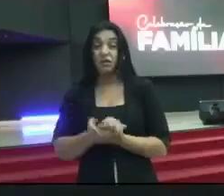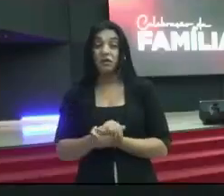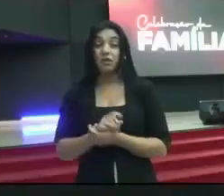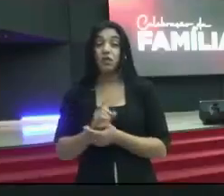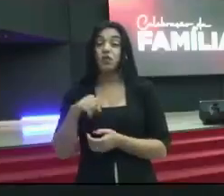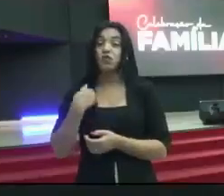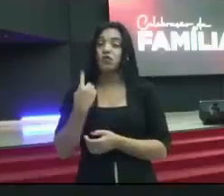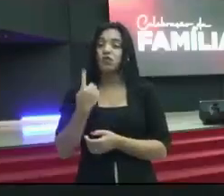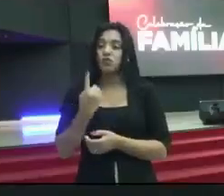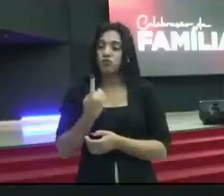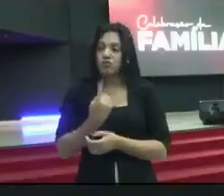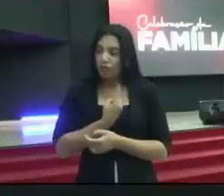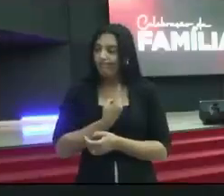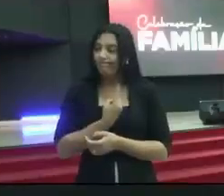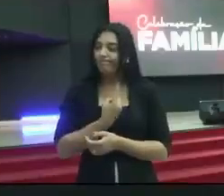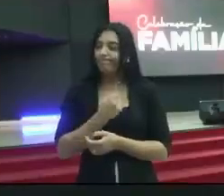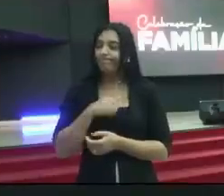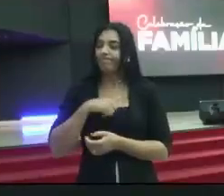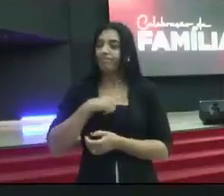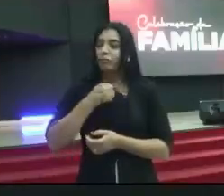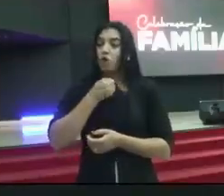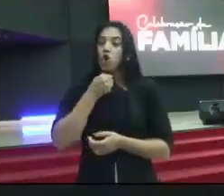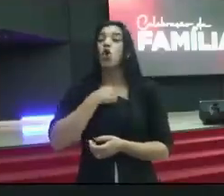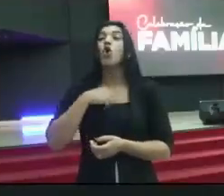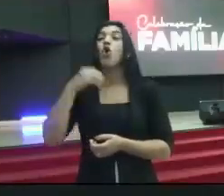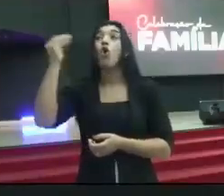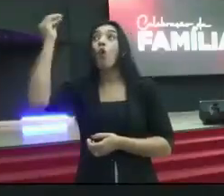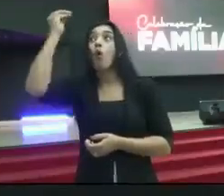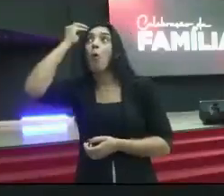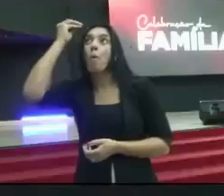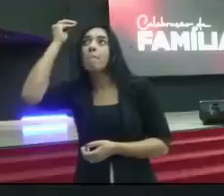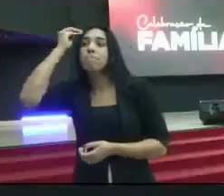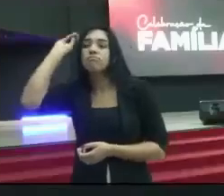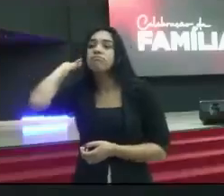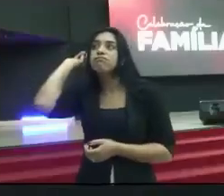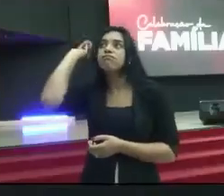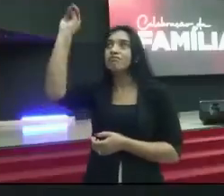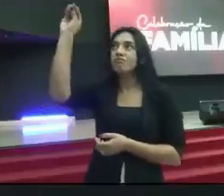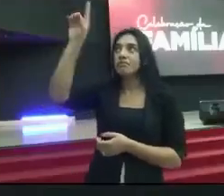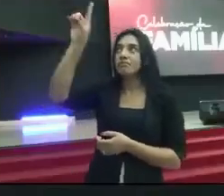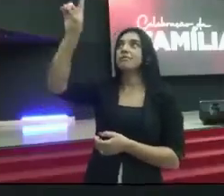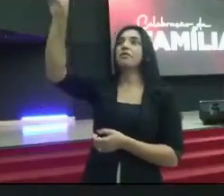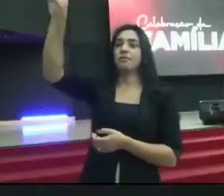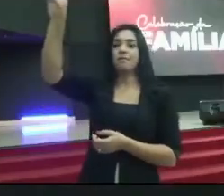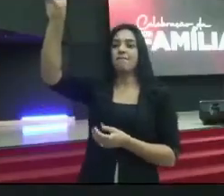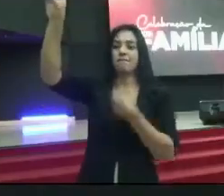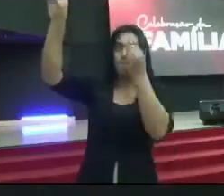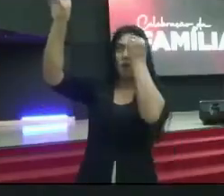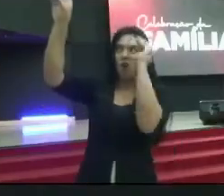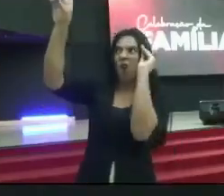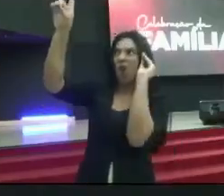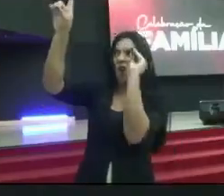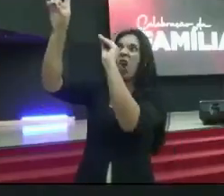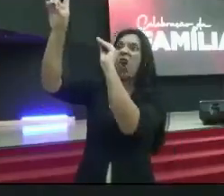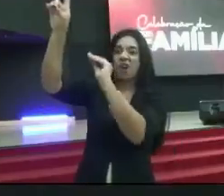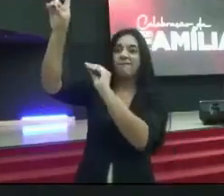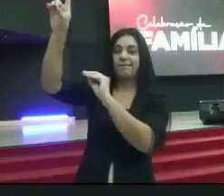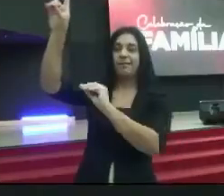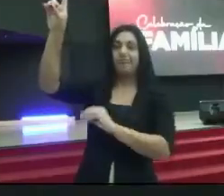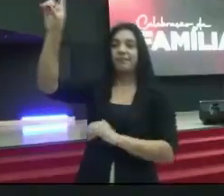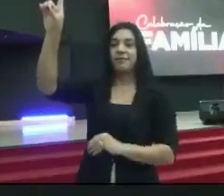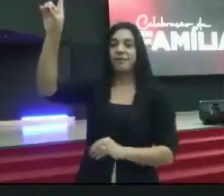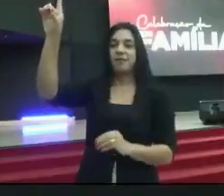Quando nós culpamos Deus pelas tragédias da